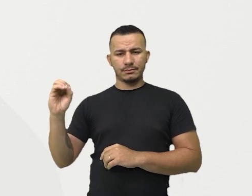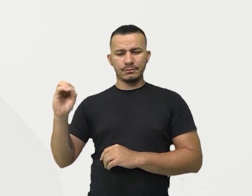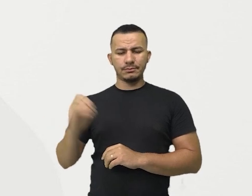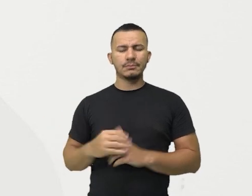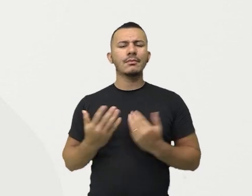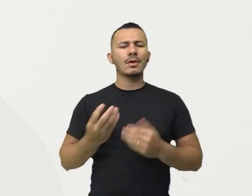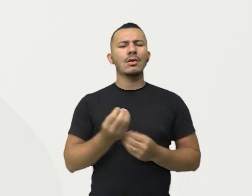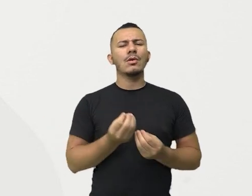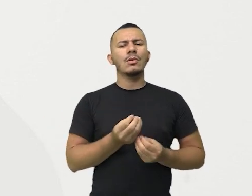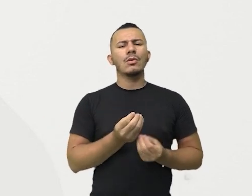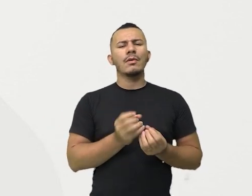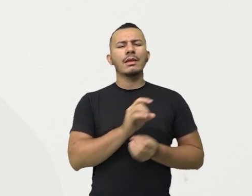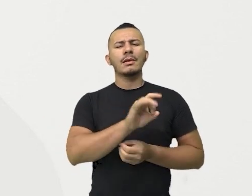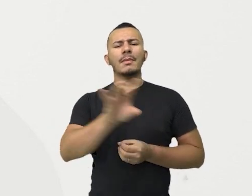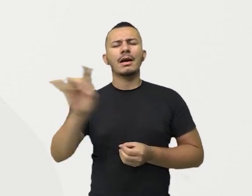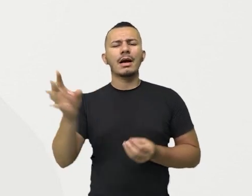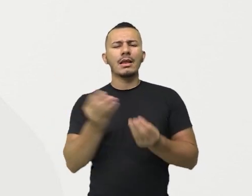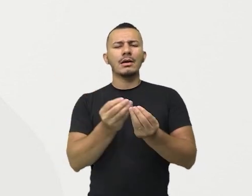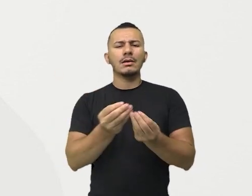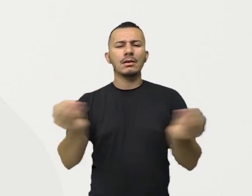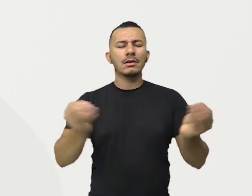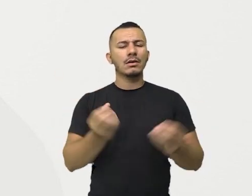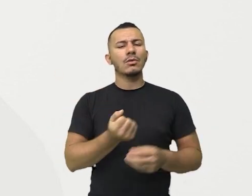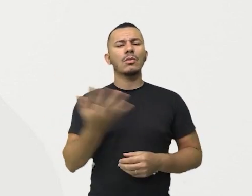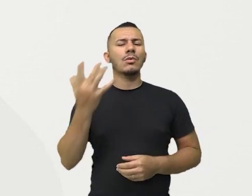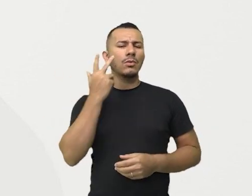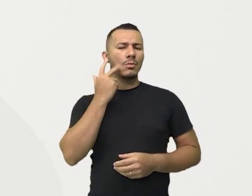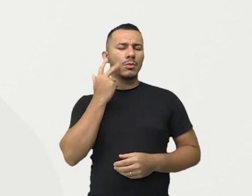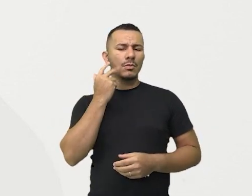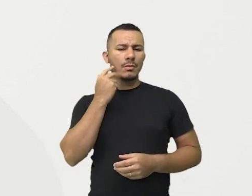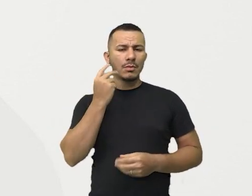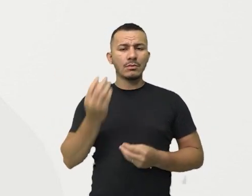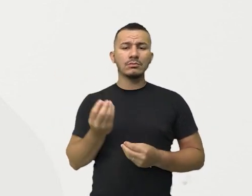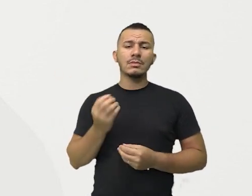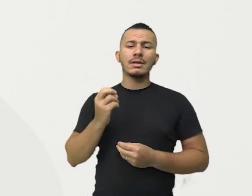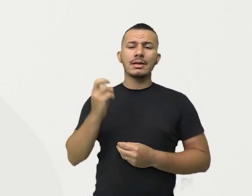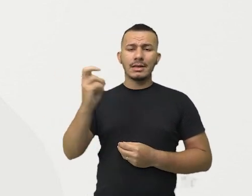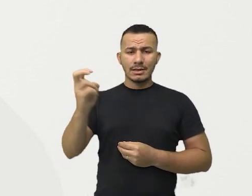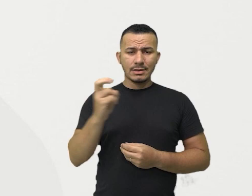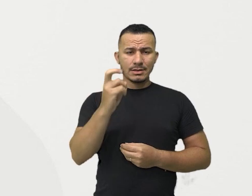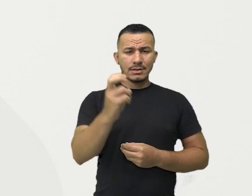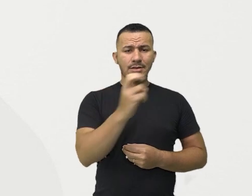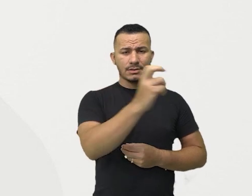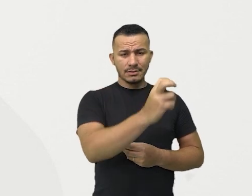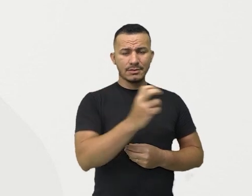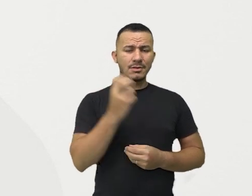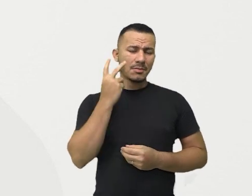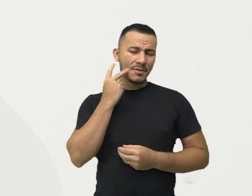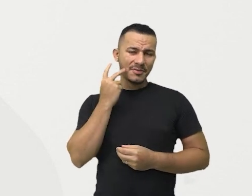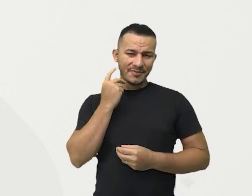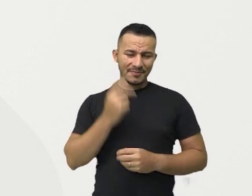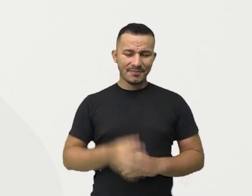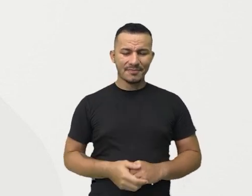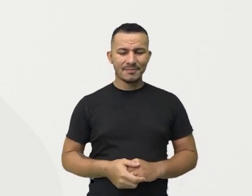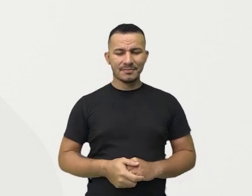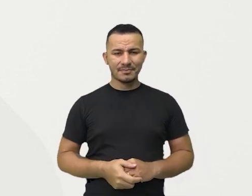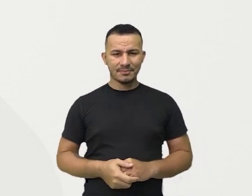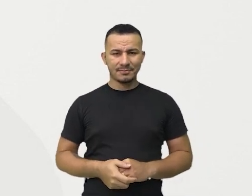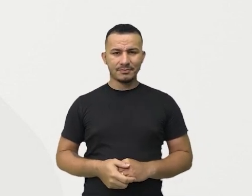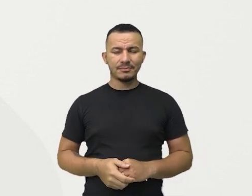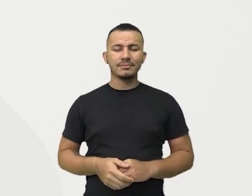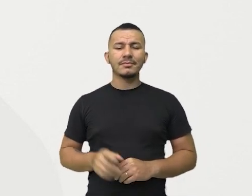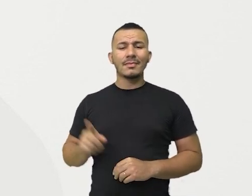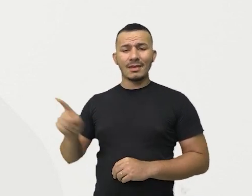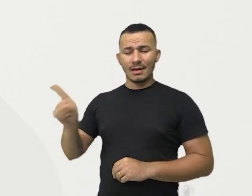você vai dar? Você vai dar para cada coleguinha, você vai dar 5 bombons. E aí, pessoal, o que